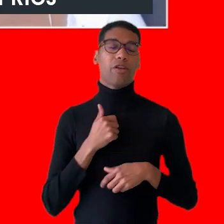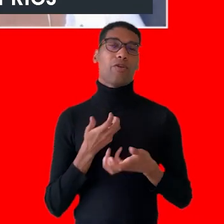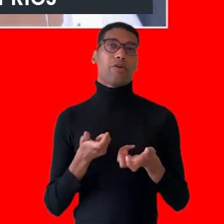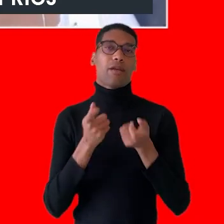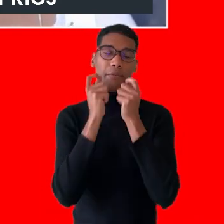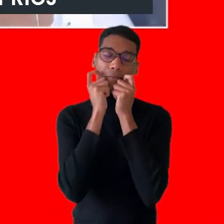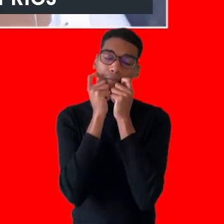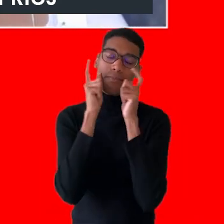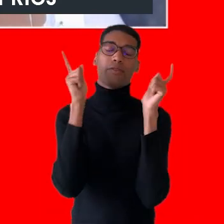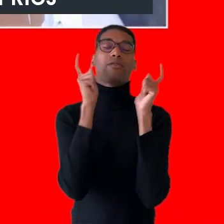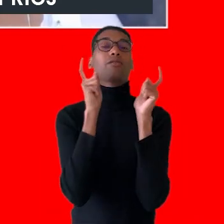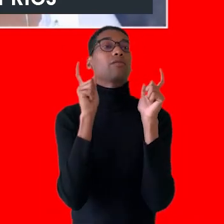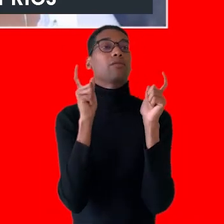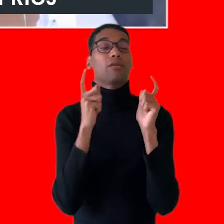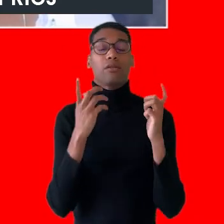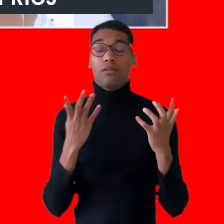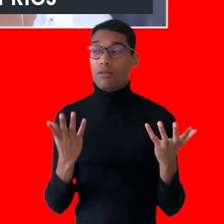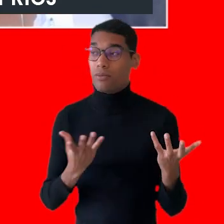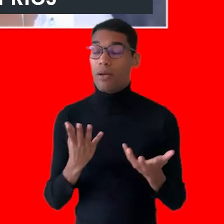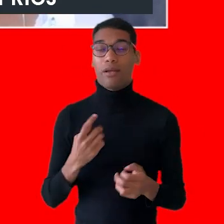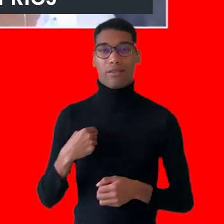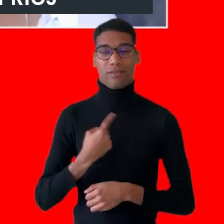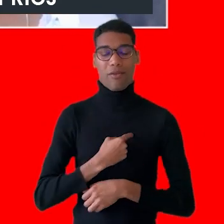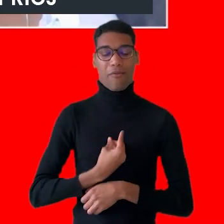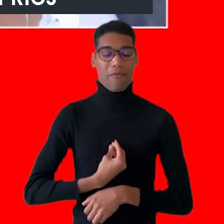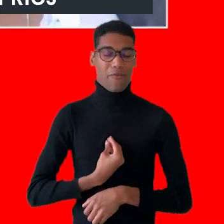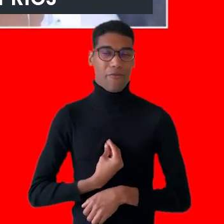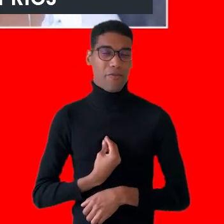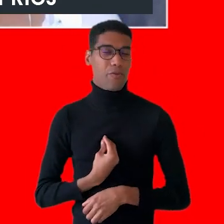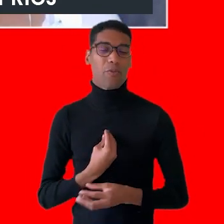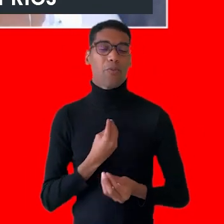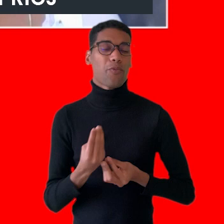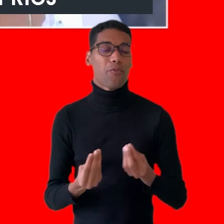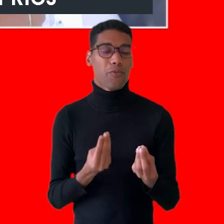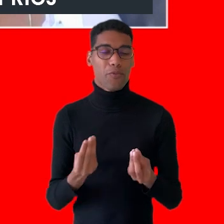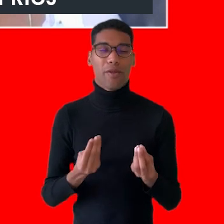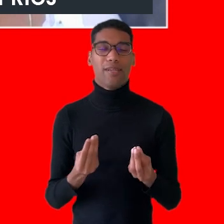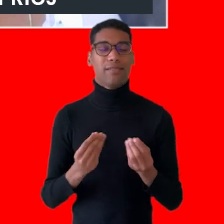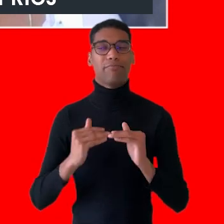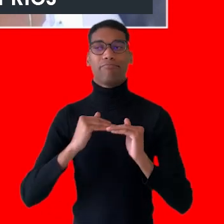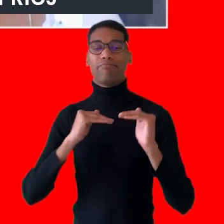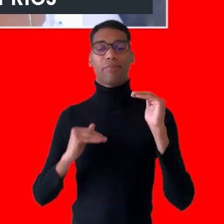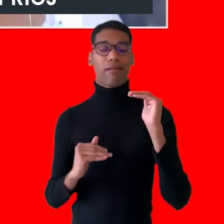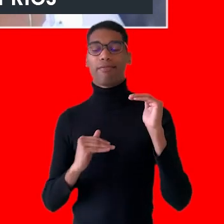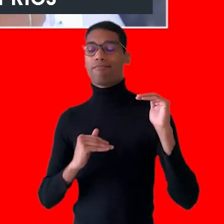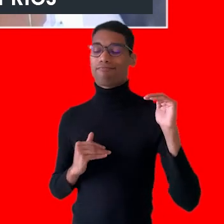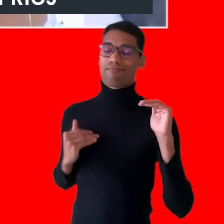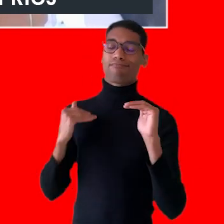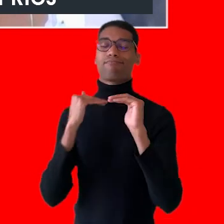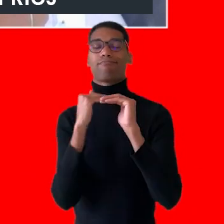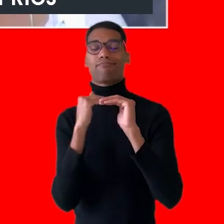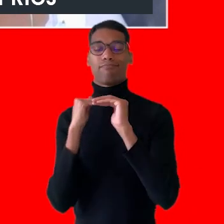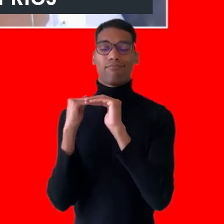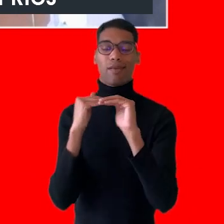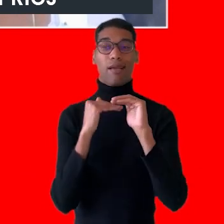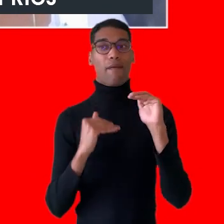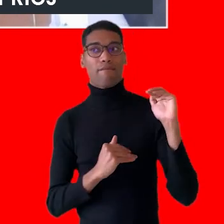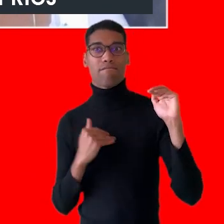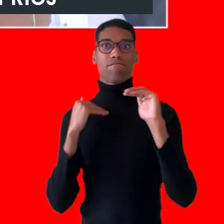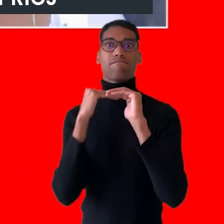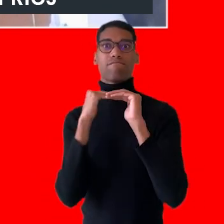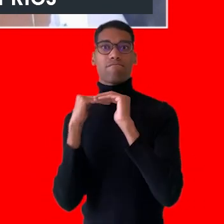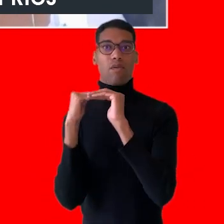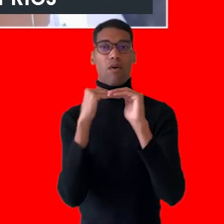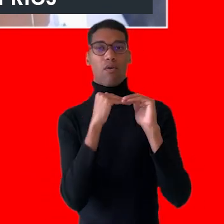queria acordar e perceber que a gente vive hoje uma vida menos desigual, igualitária, não sei se a gente vai